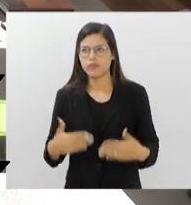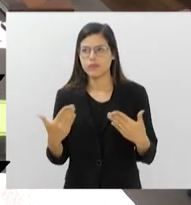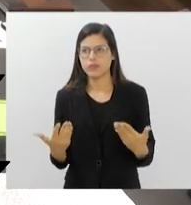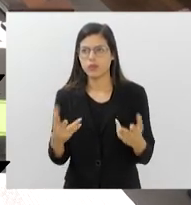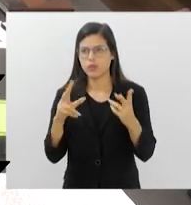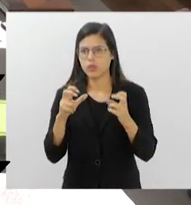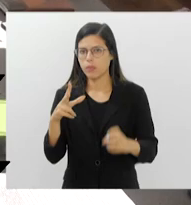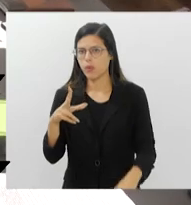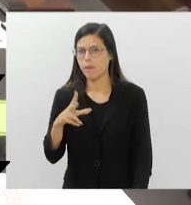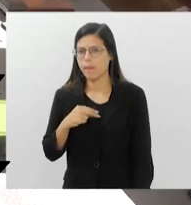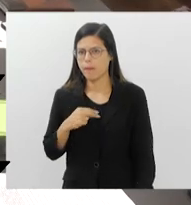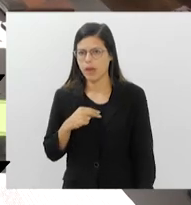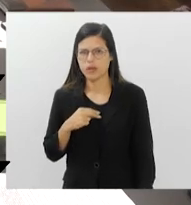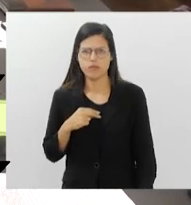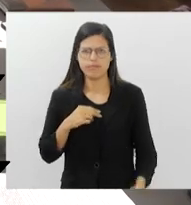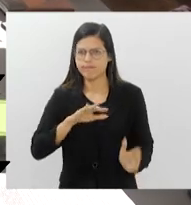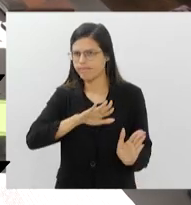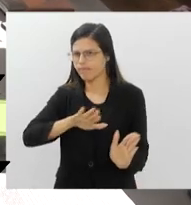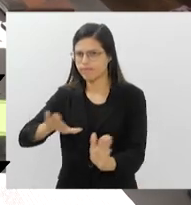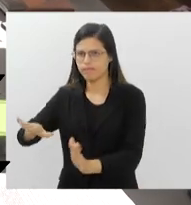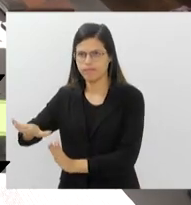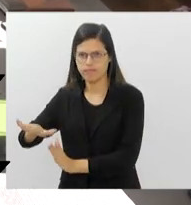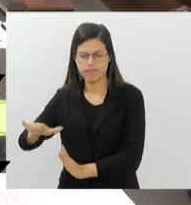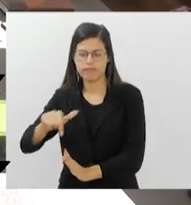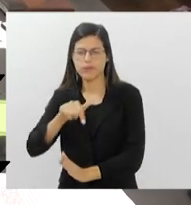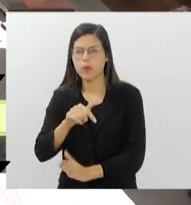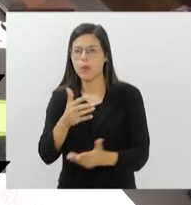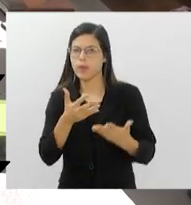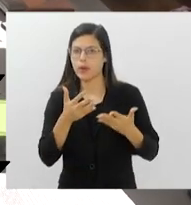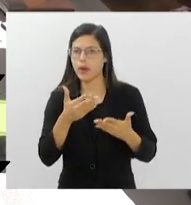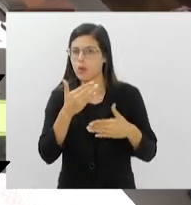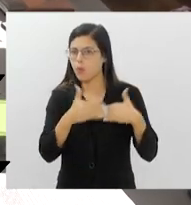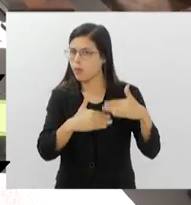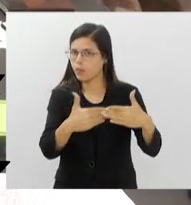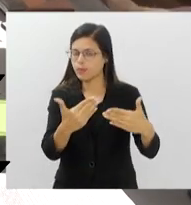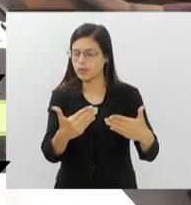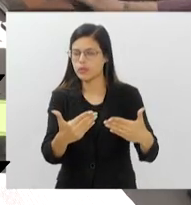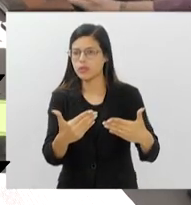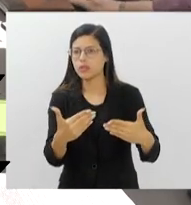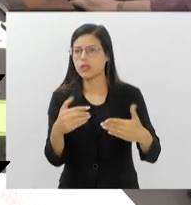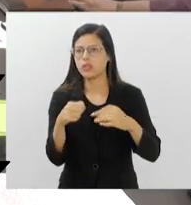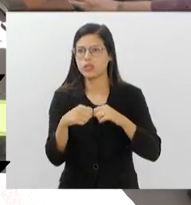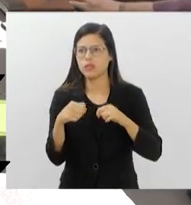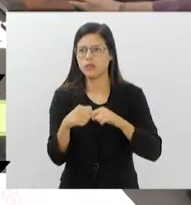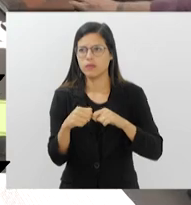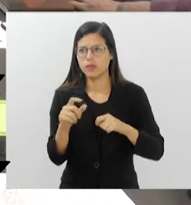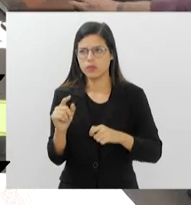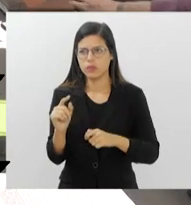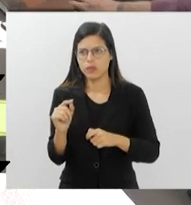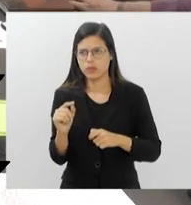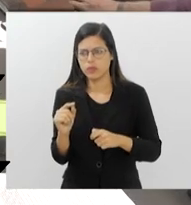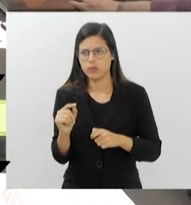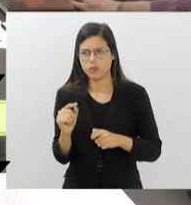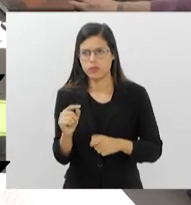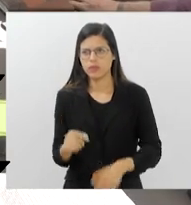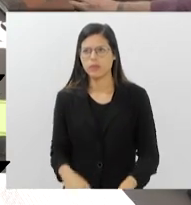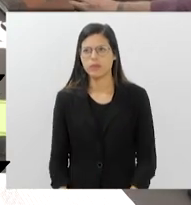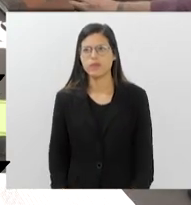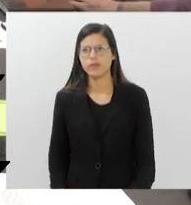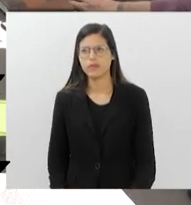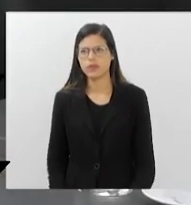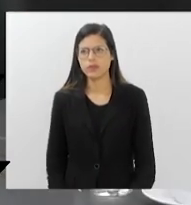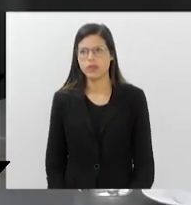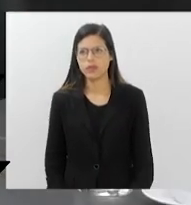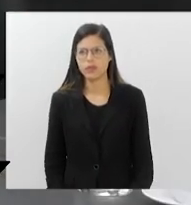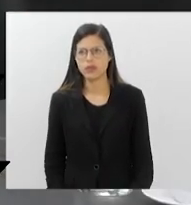objetivamente processual a gente até faz uma interpretação na exegese forçando uma